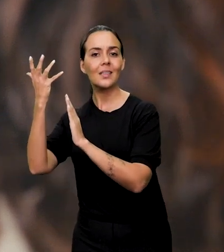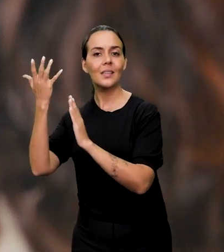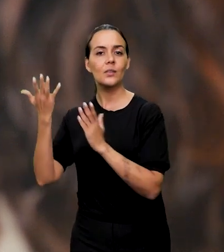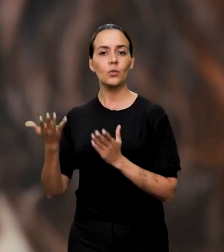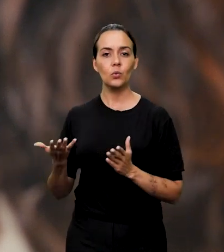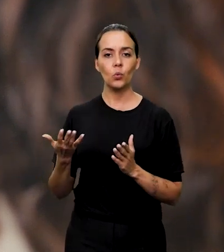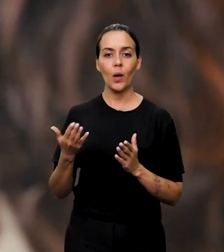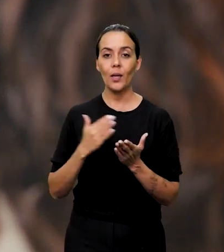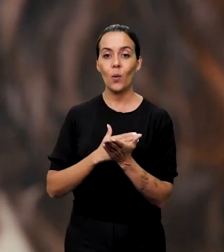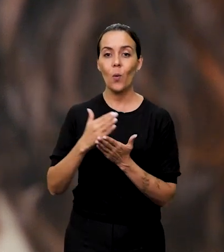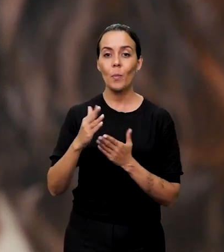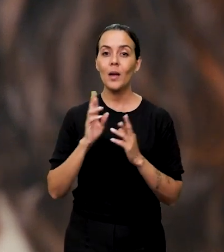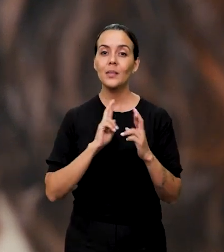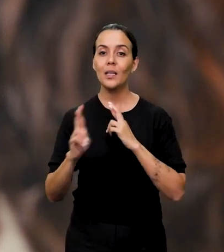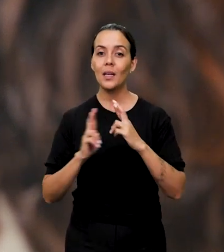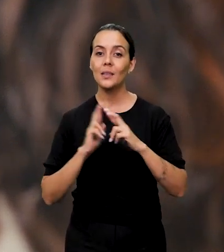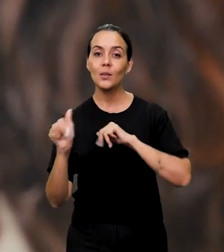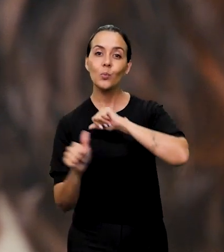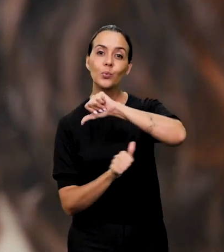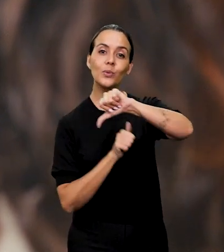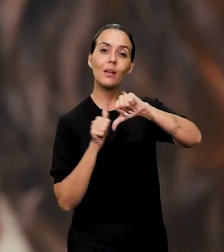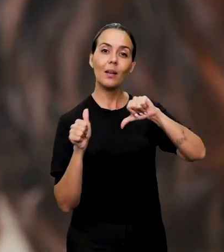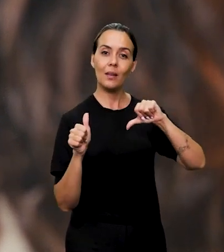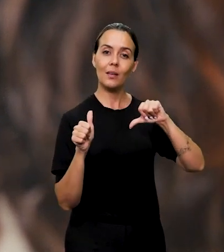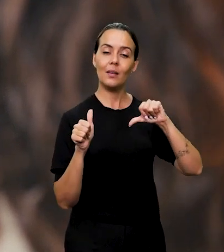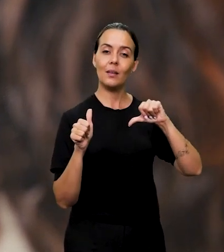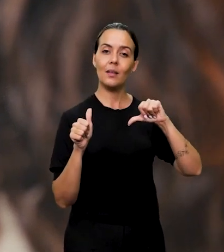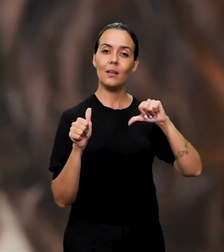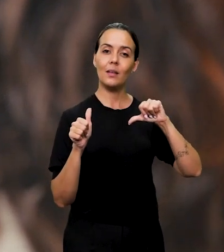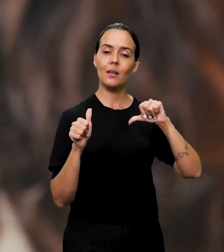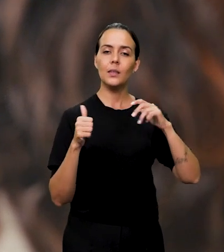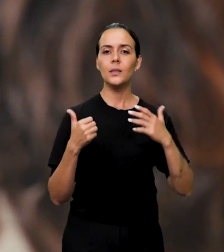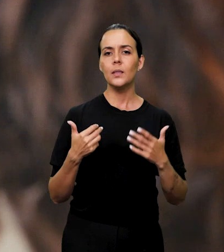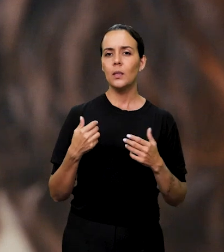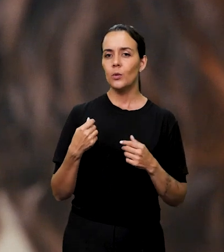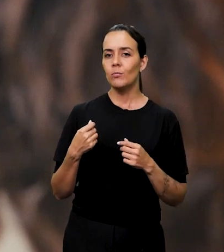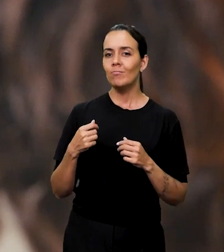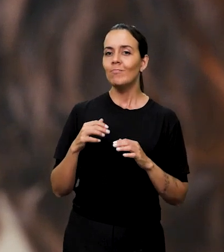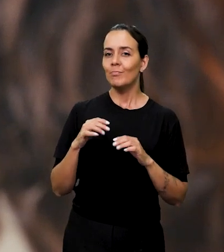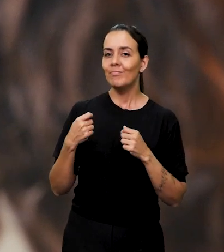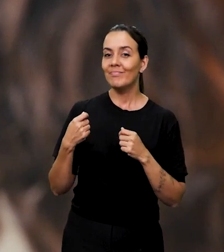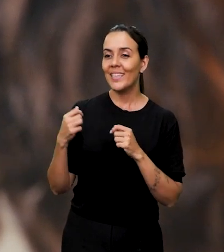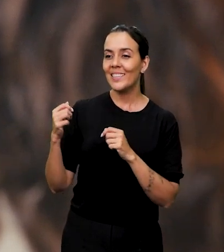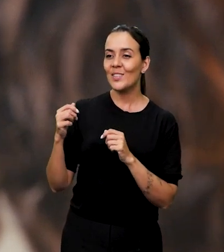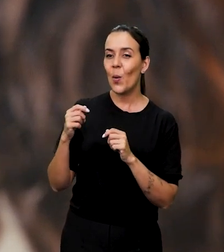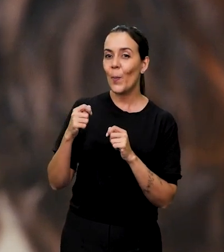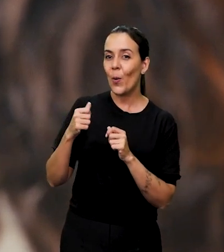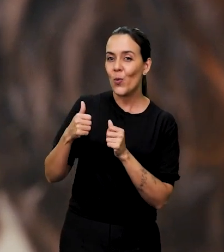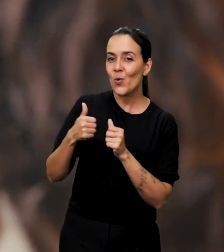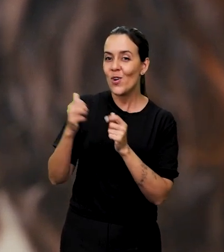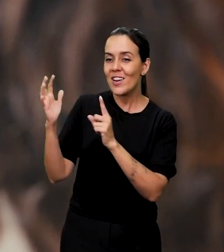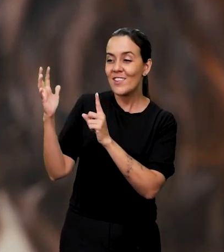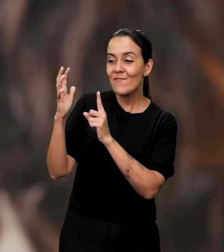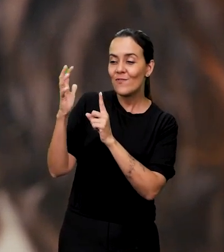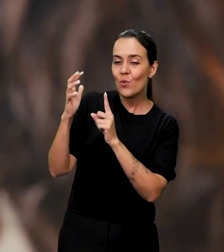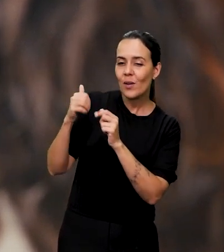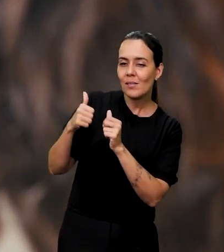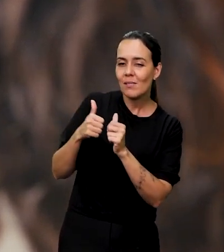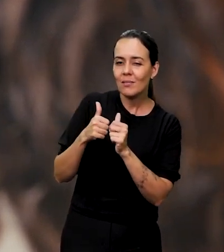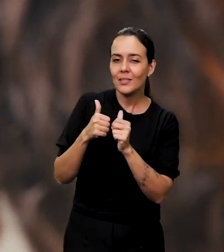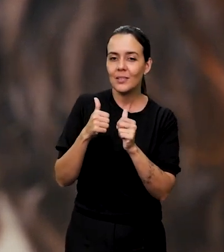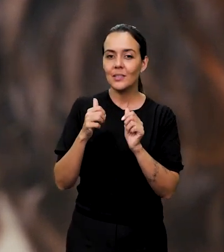mudando as relações, e a gente vai sendo um pouco induzido a